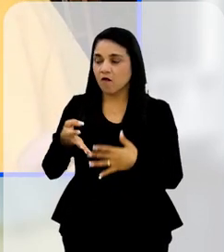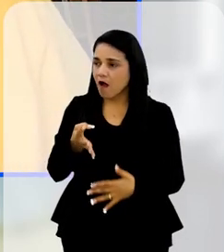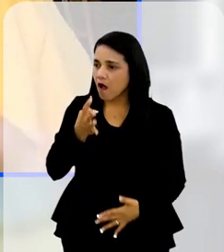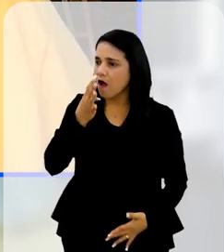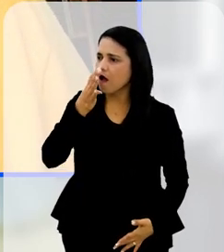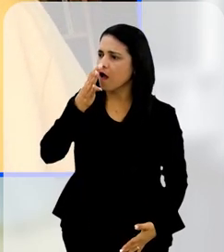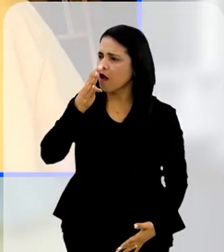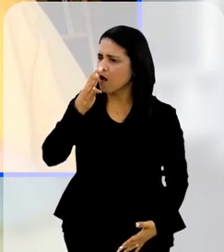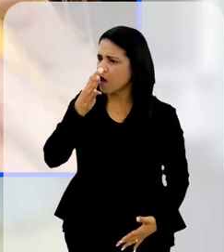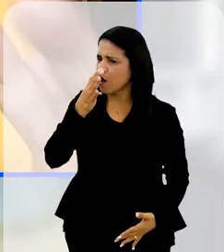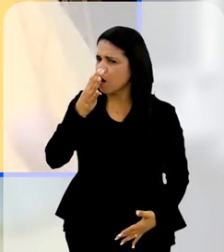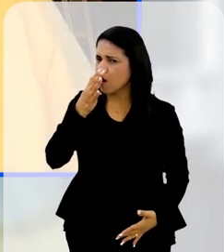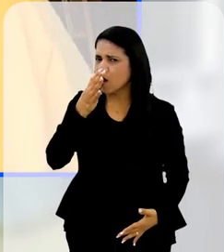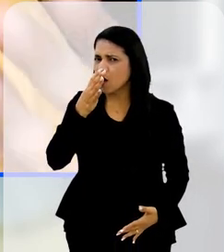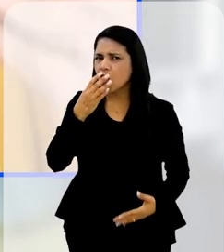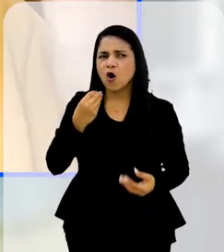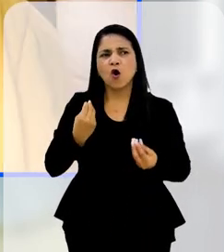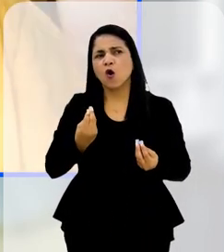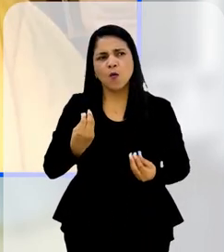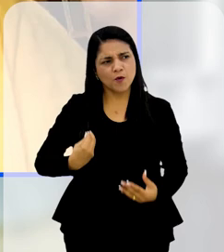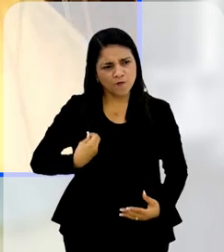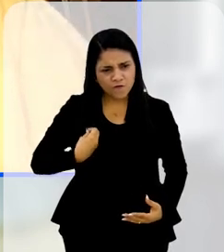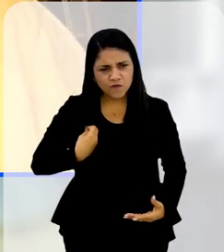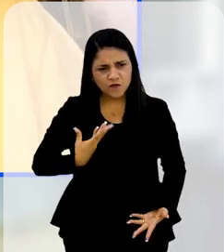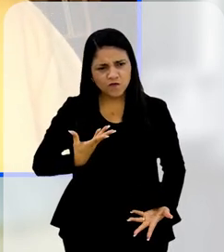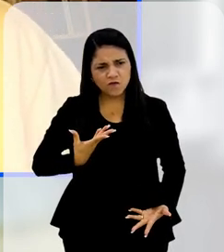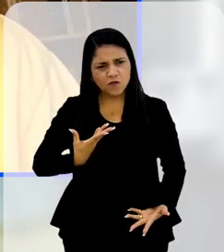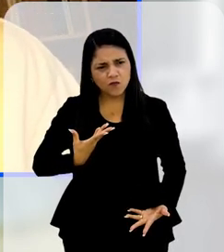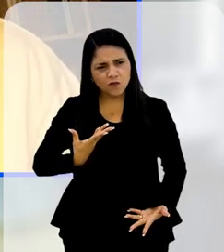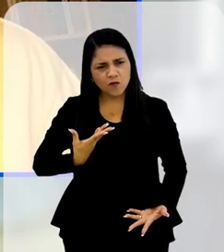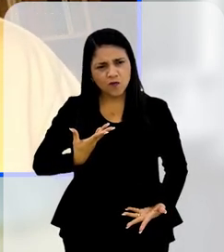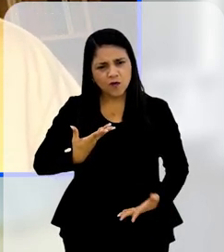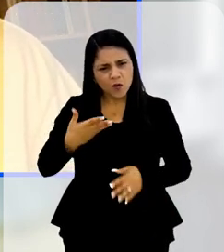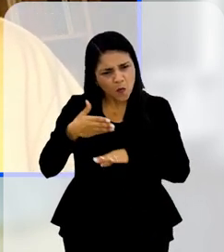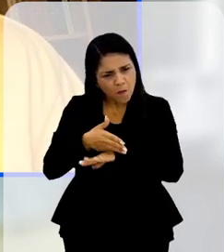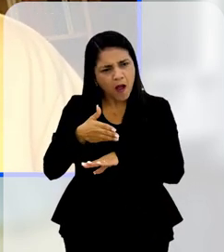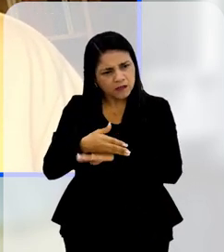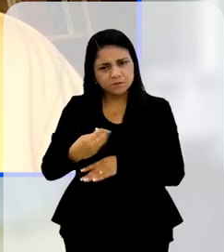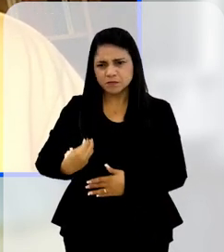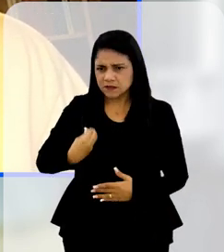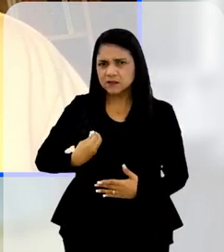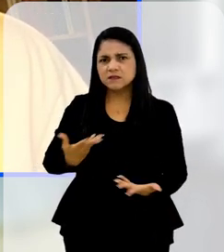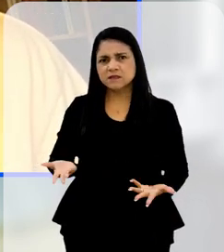eu estava vivo, eu participei disso, como é que eu não enxergava